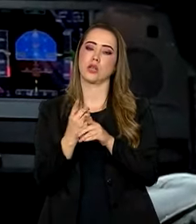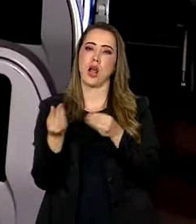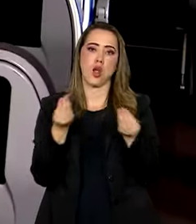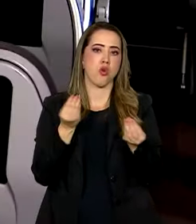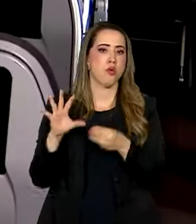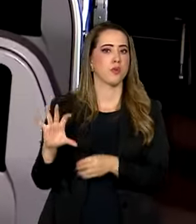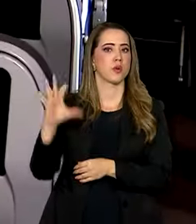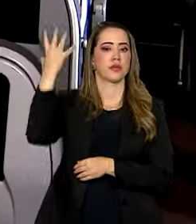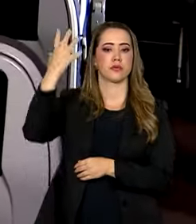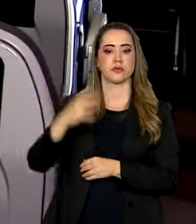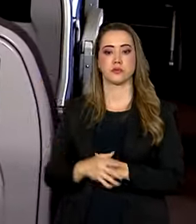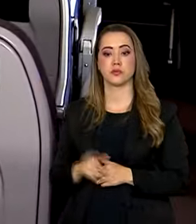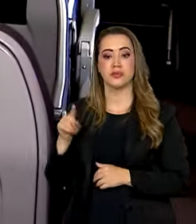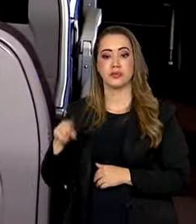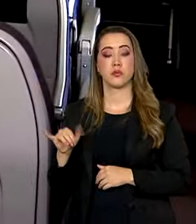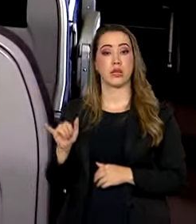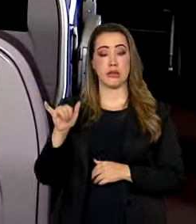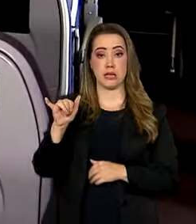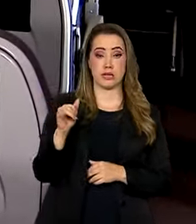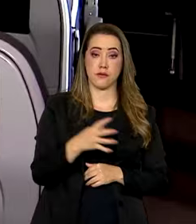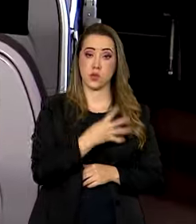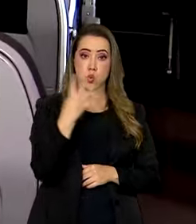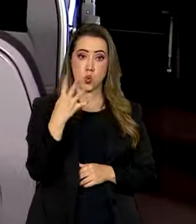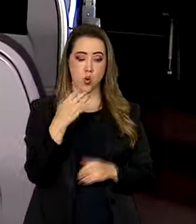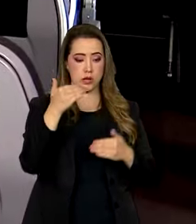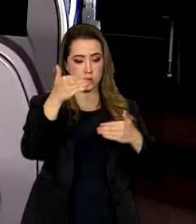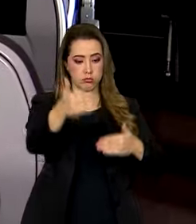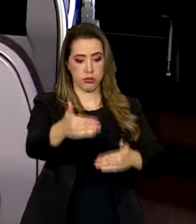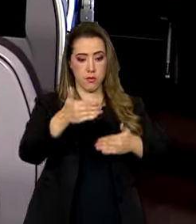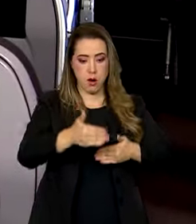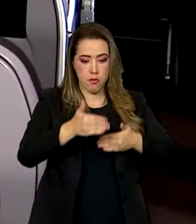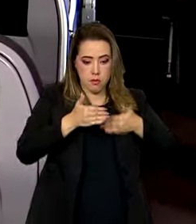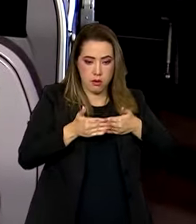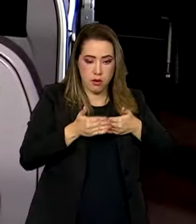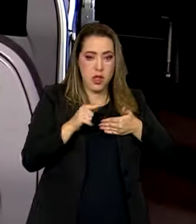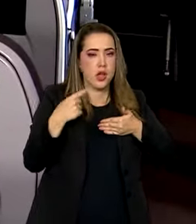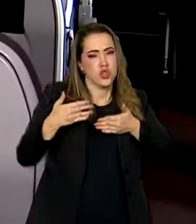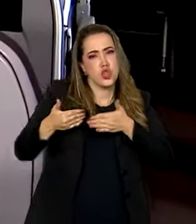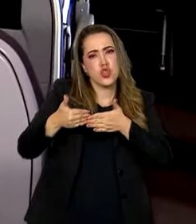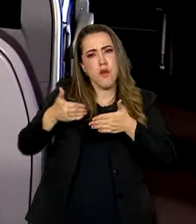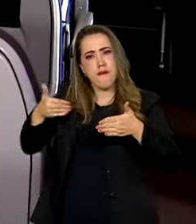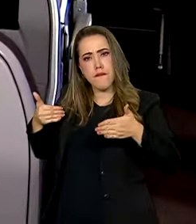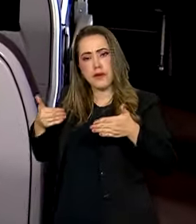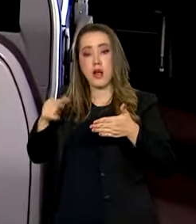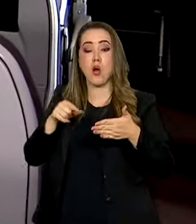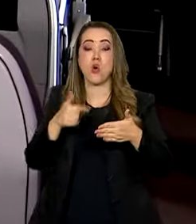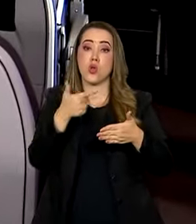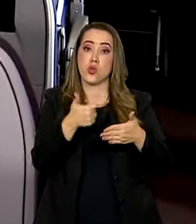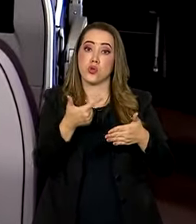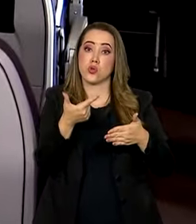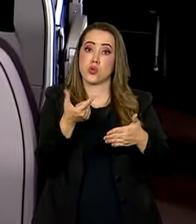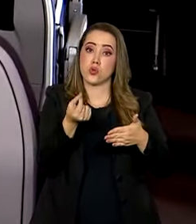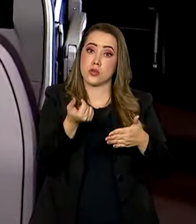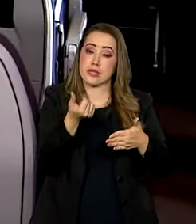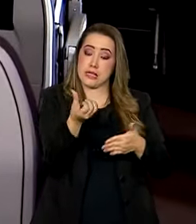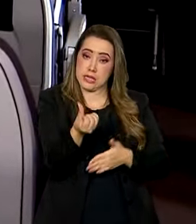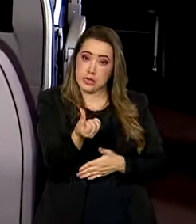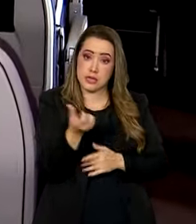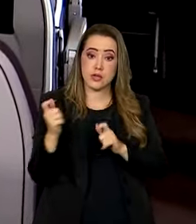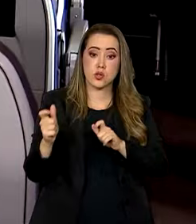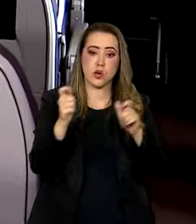saída. Nesse avião, são 4 cabines. A gente está aqui bem no finalzinho. São 206 lugares na